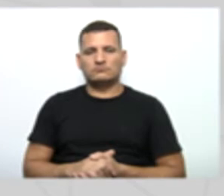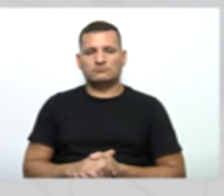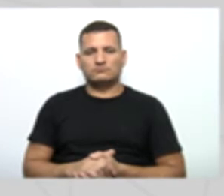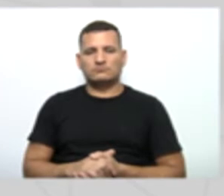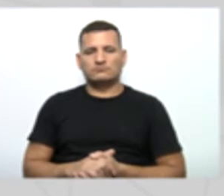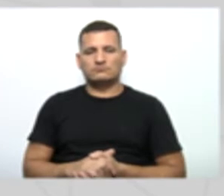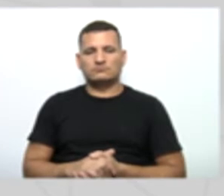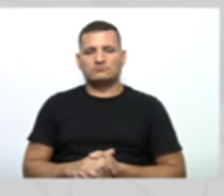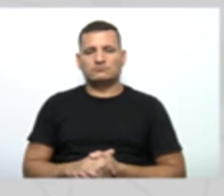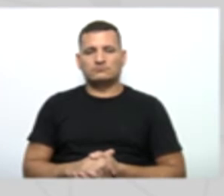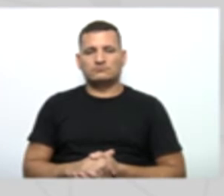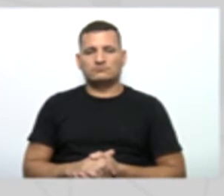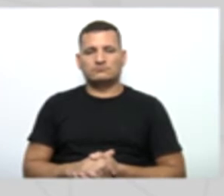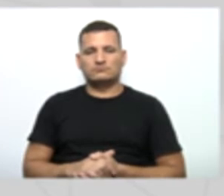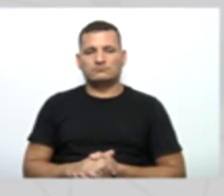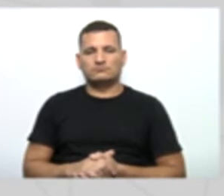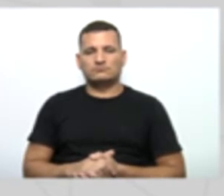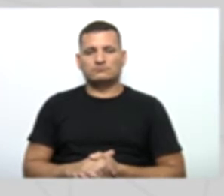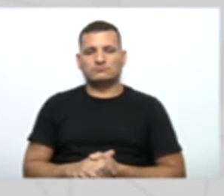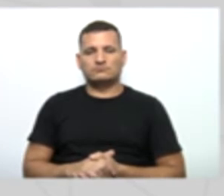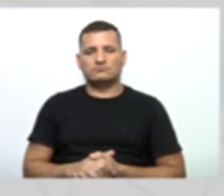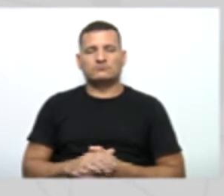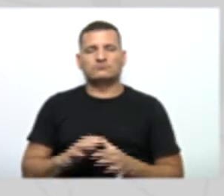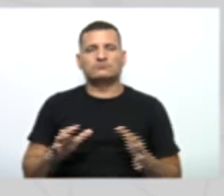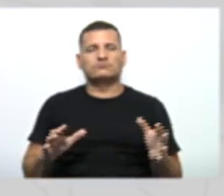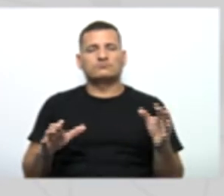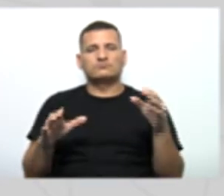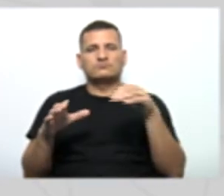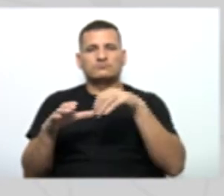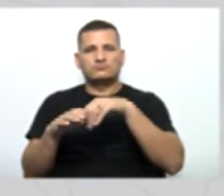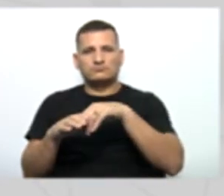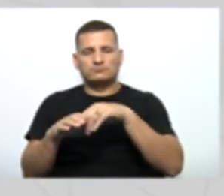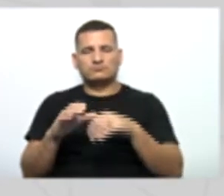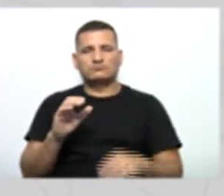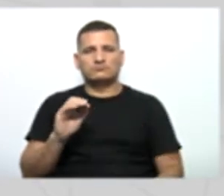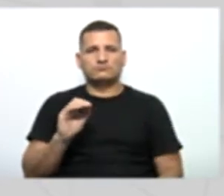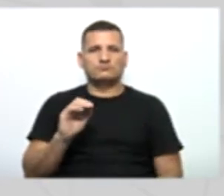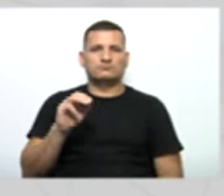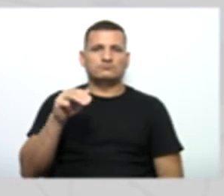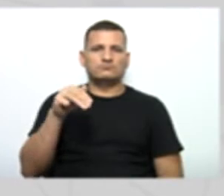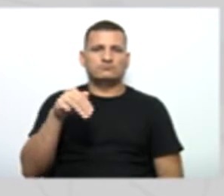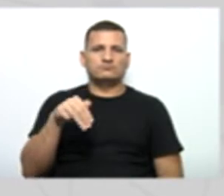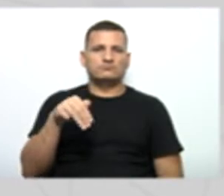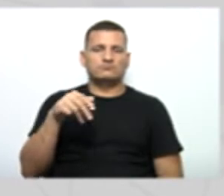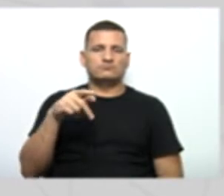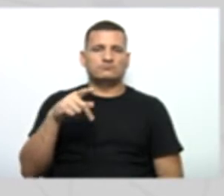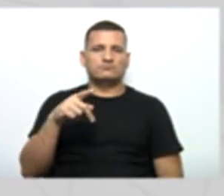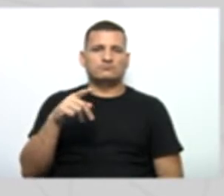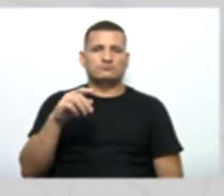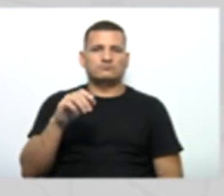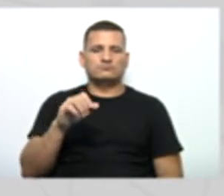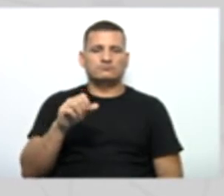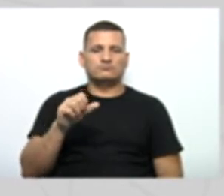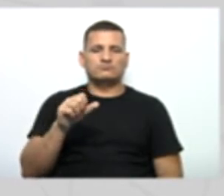composição. Quer dizer o que, gente, ó? Um outro exemplo aqui, gente, ó.